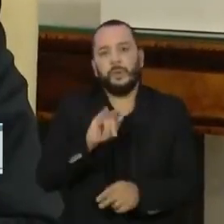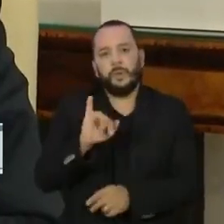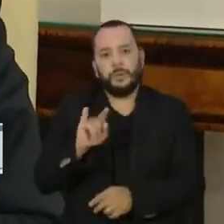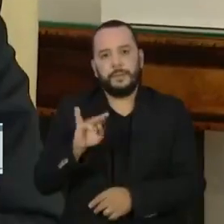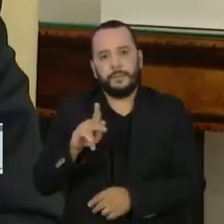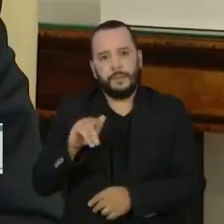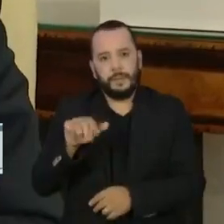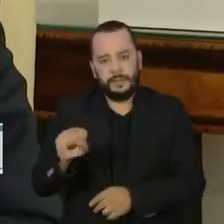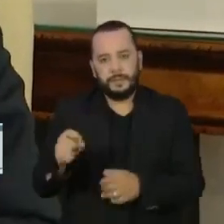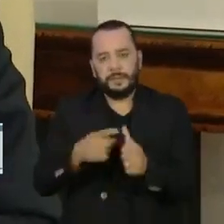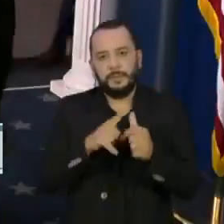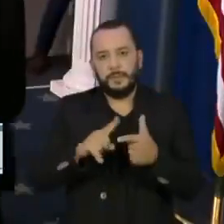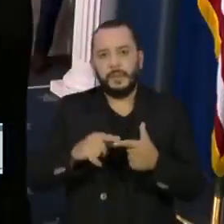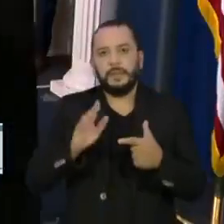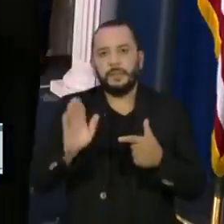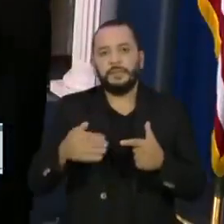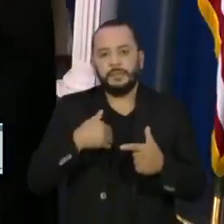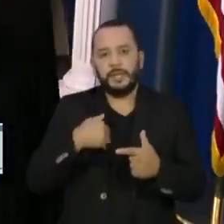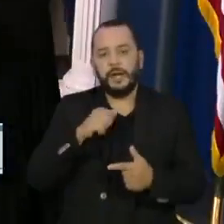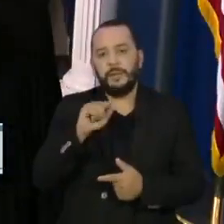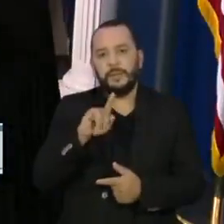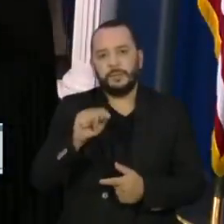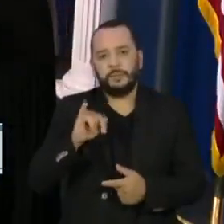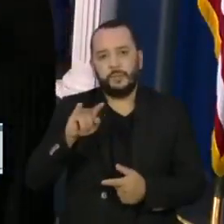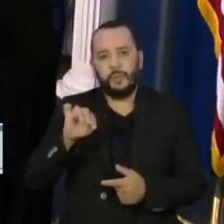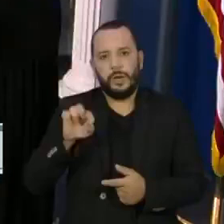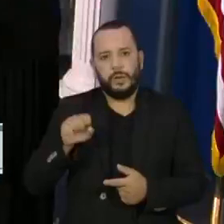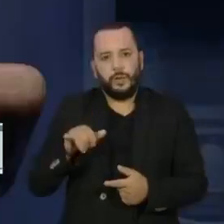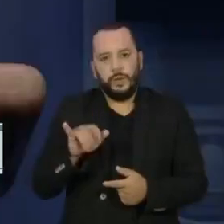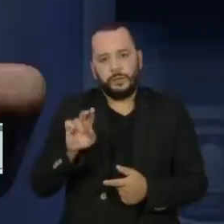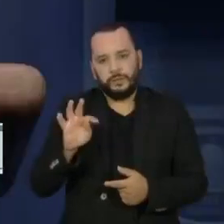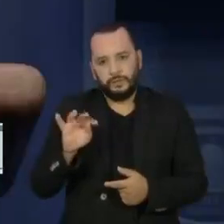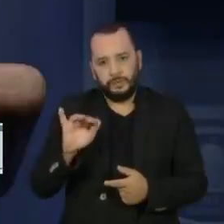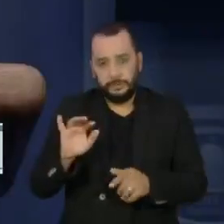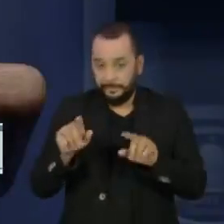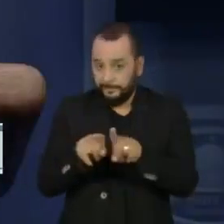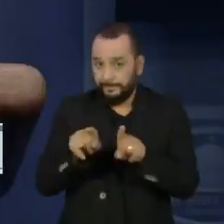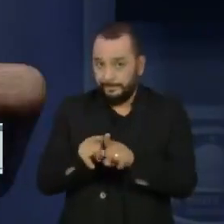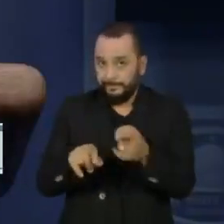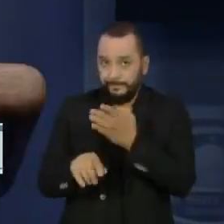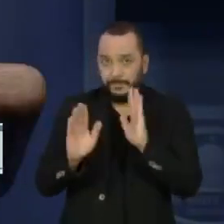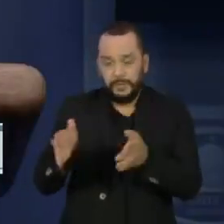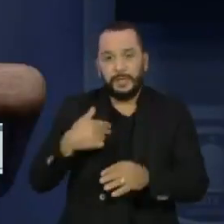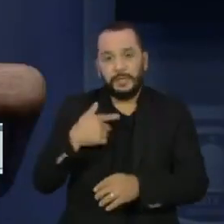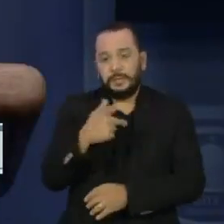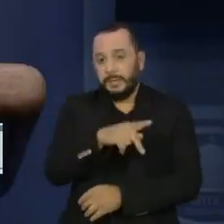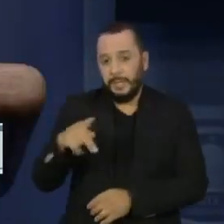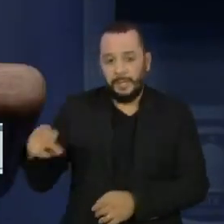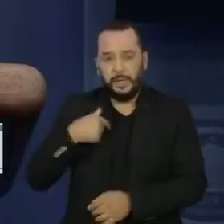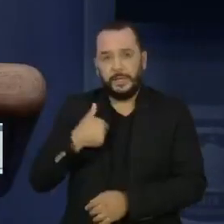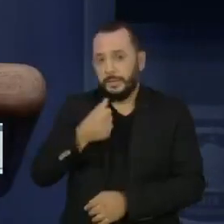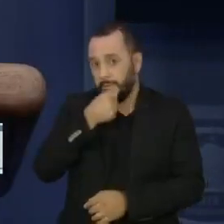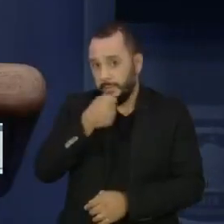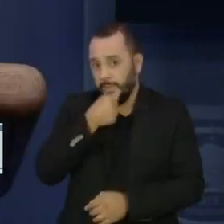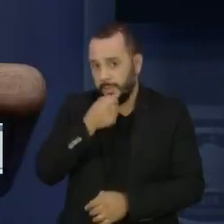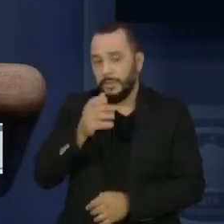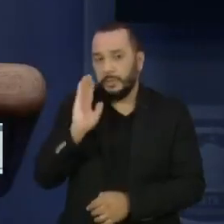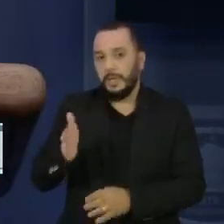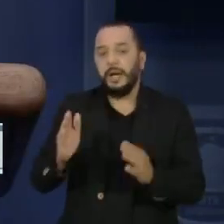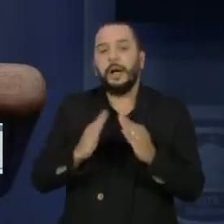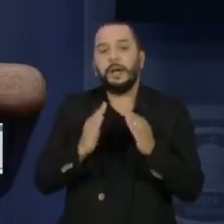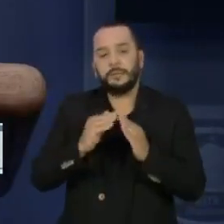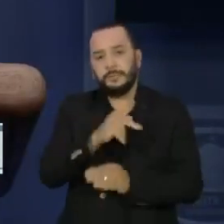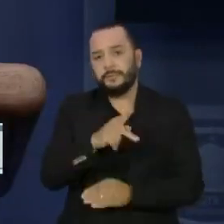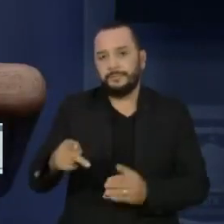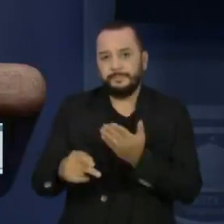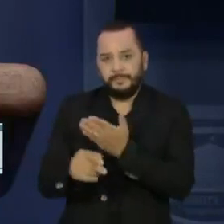EA Amazon watch a secretaria de imprensa da Casa Branca disse que a visita de biden ao departamento de